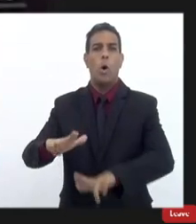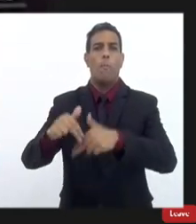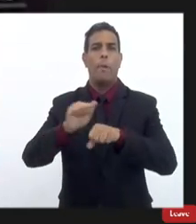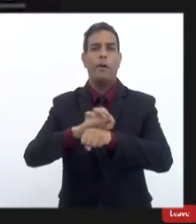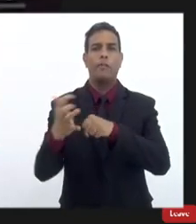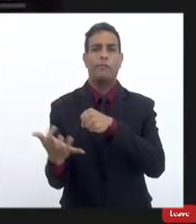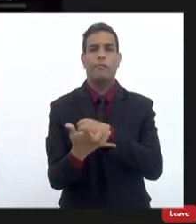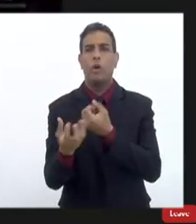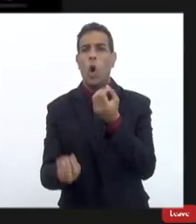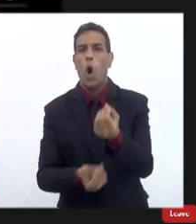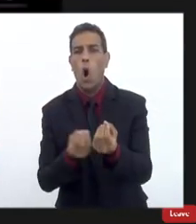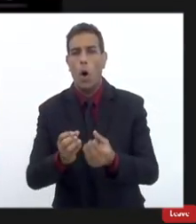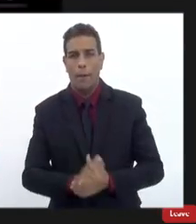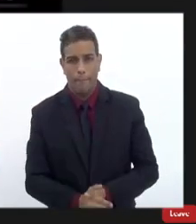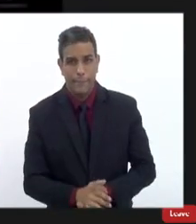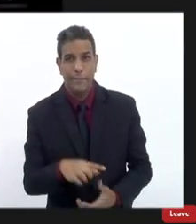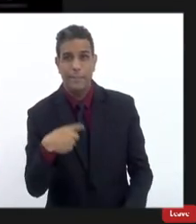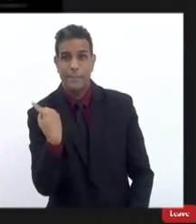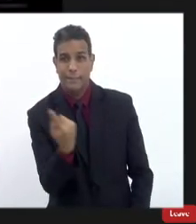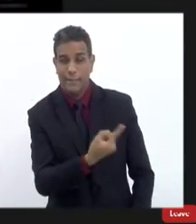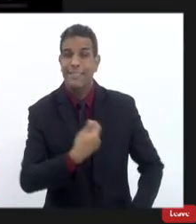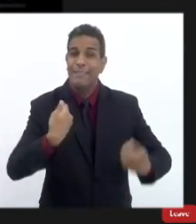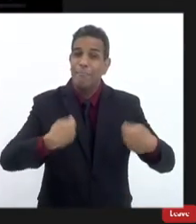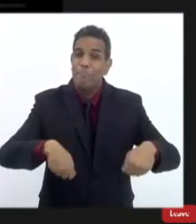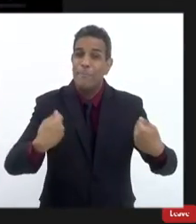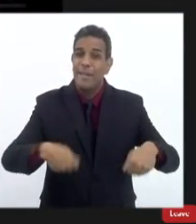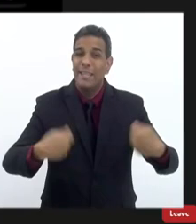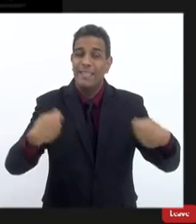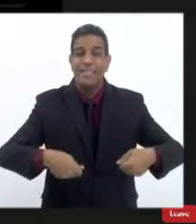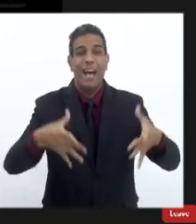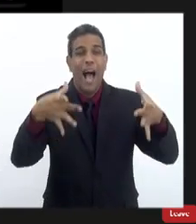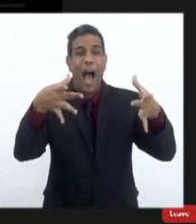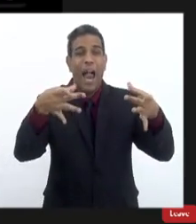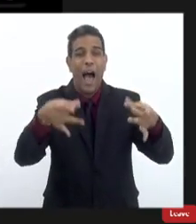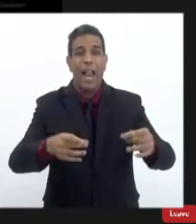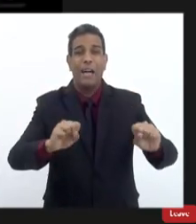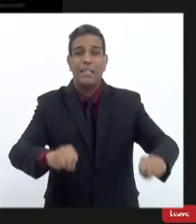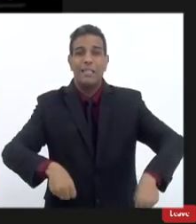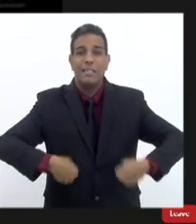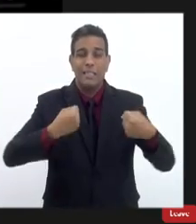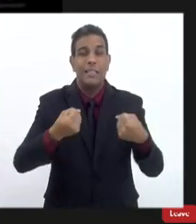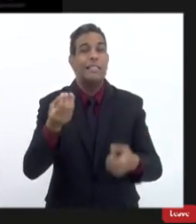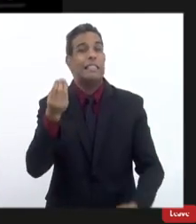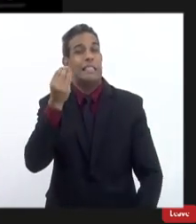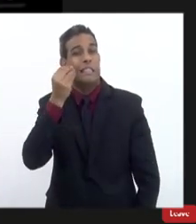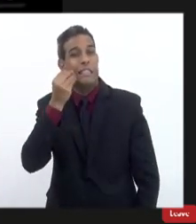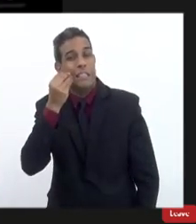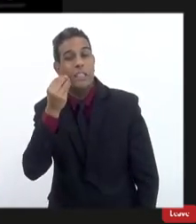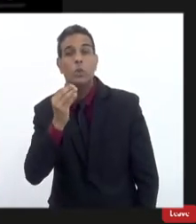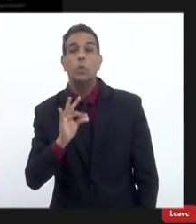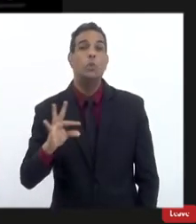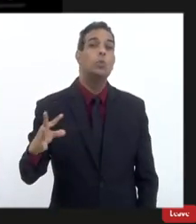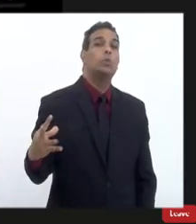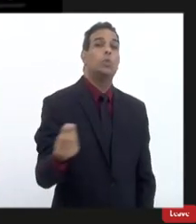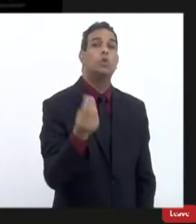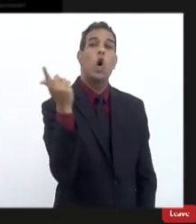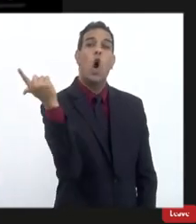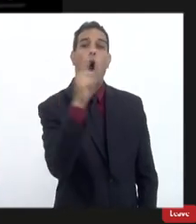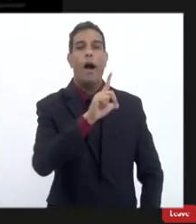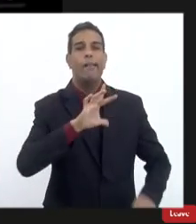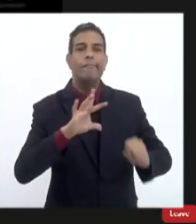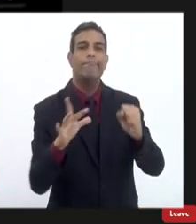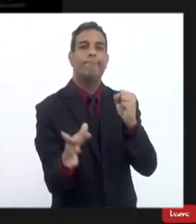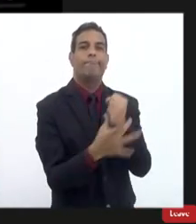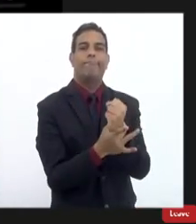unidade escolar. Então, é necessário reforçar, inclusive, a questão da testagem, para que a gente possa